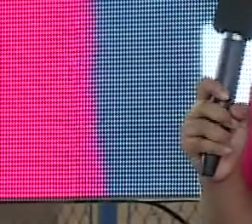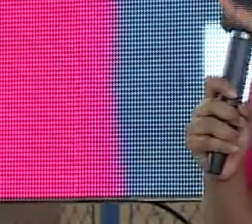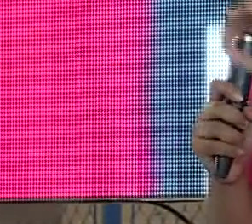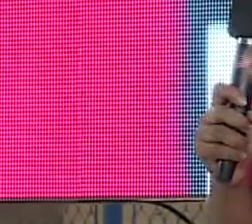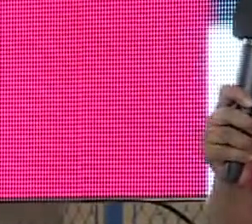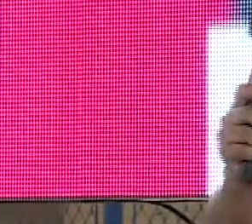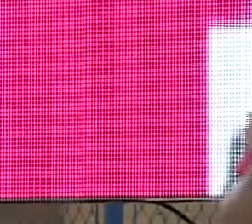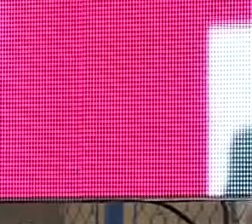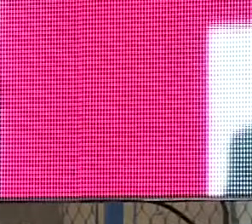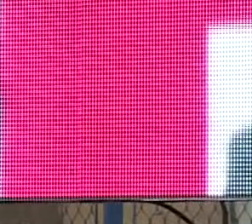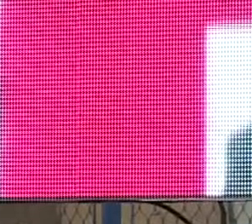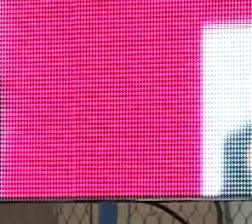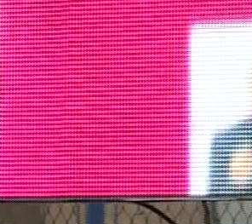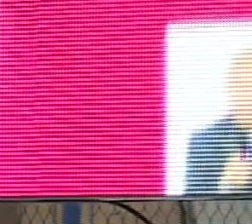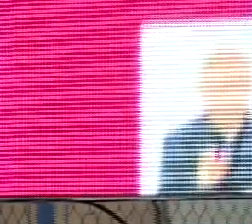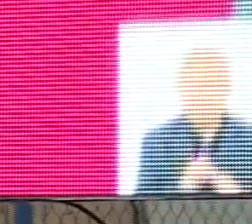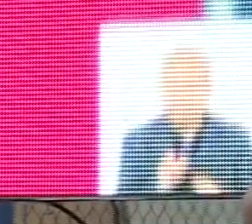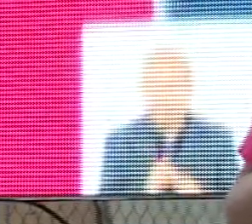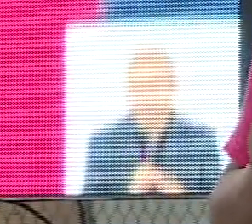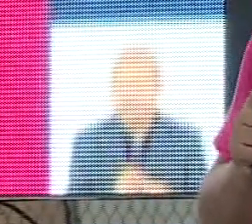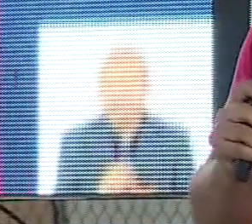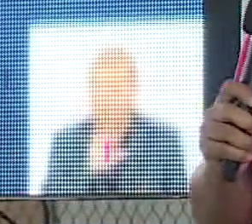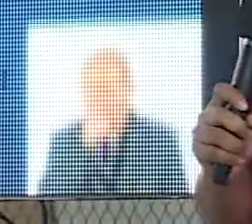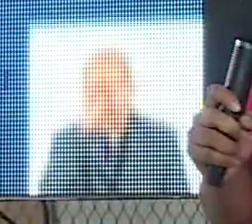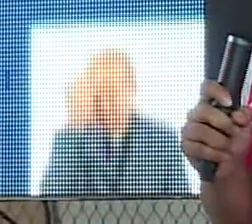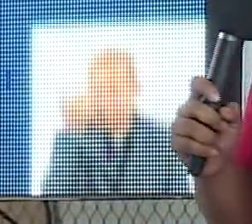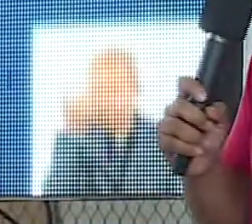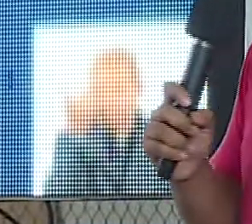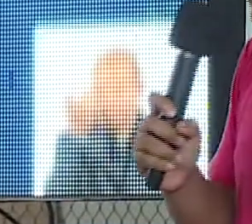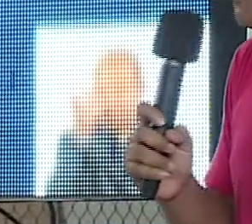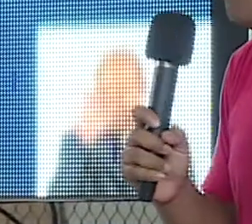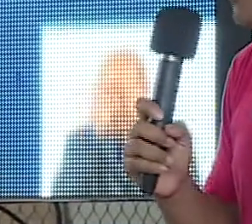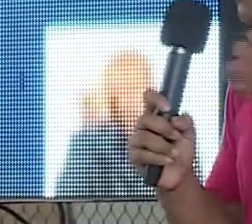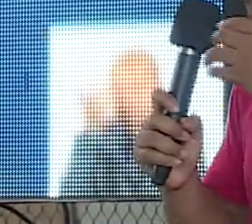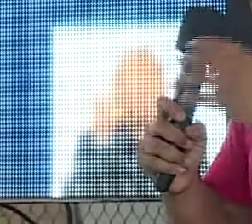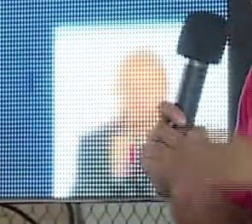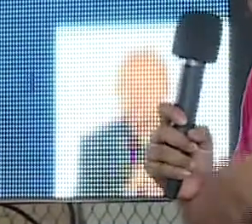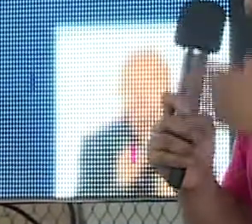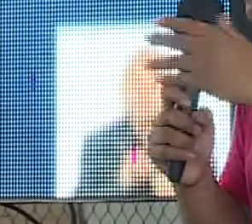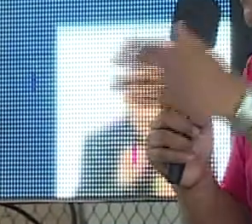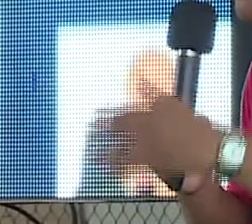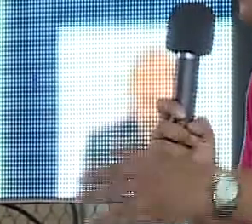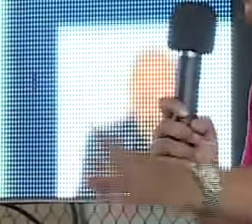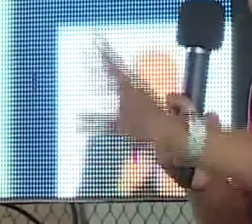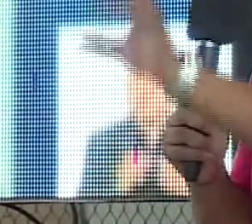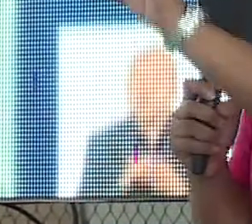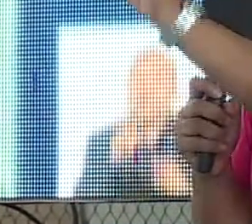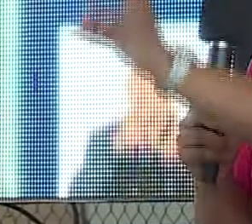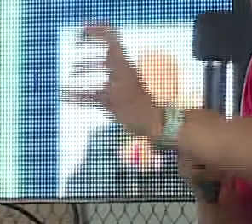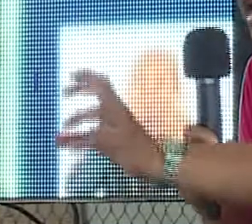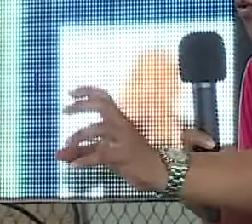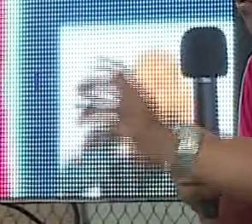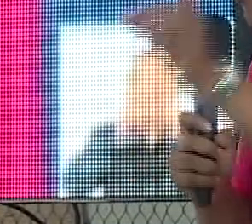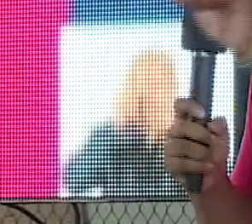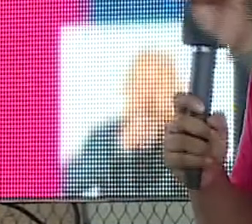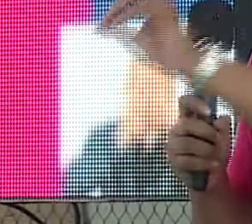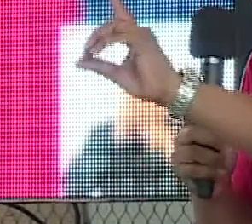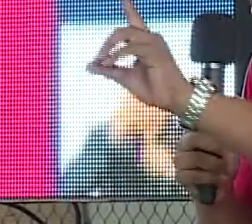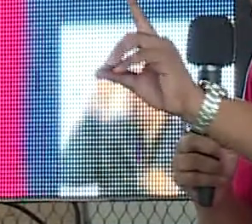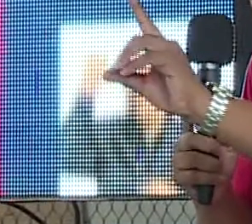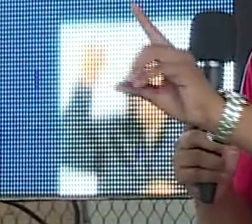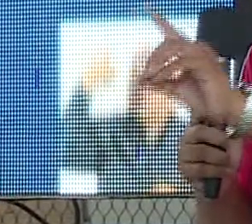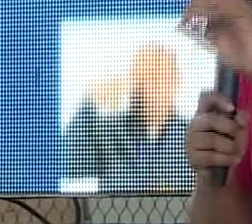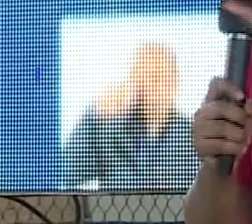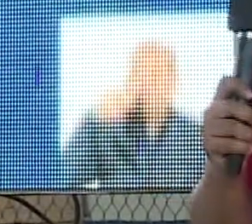estrelas, dentre elas o Sol. O cidadão que é leigo diz que o Sol está queimando. Errado, o Sol